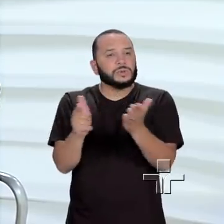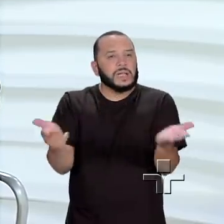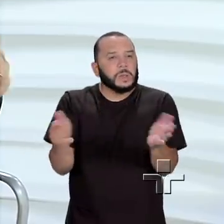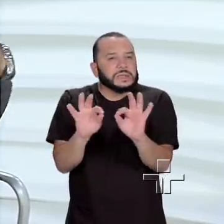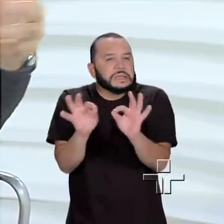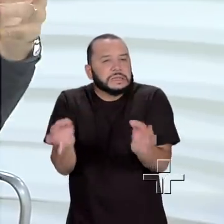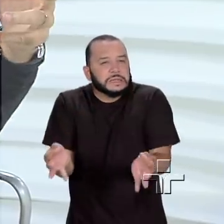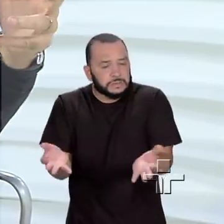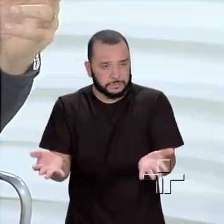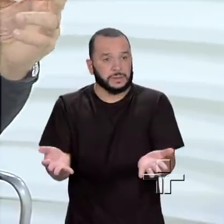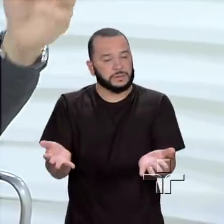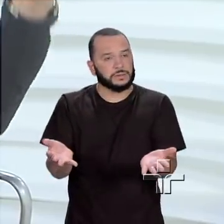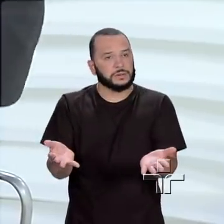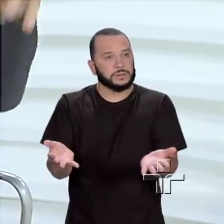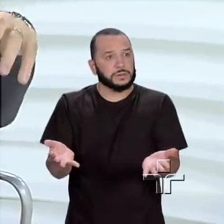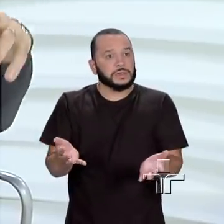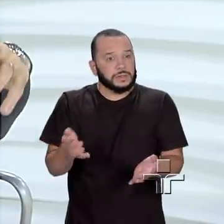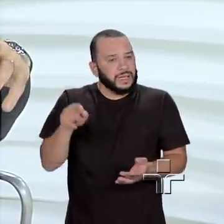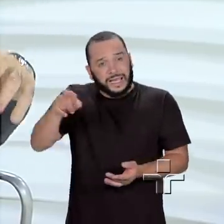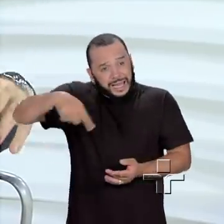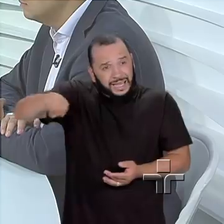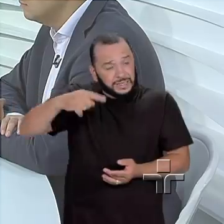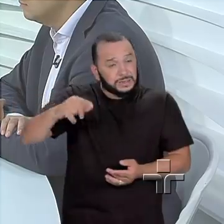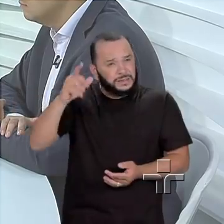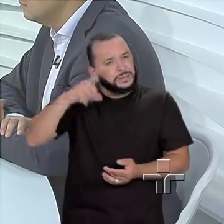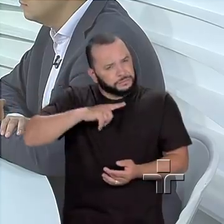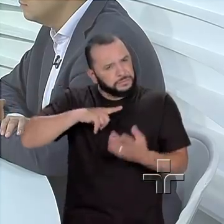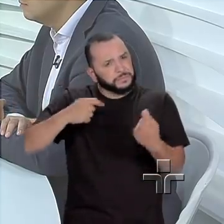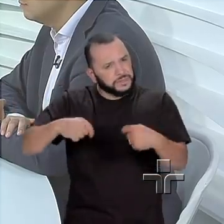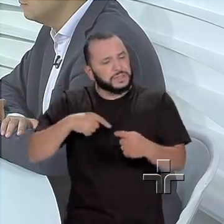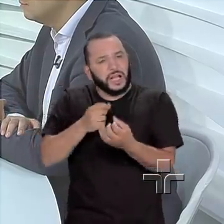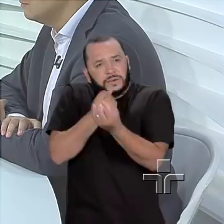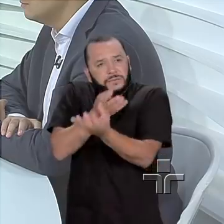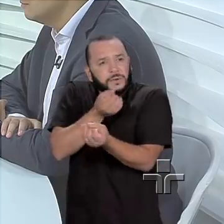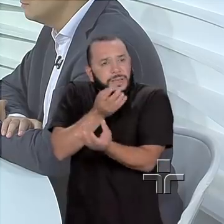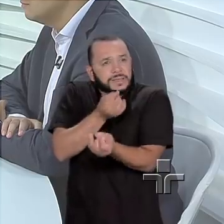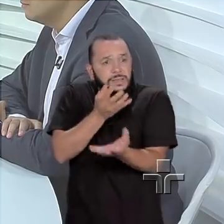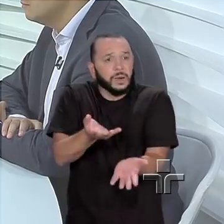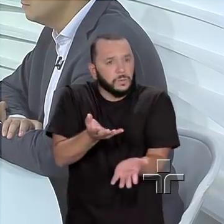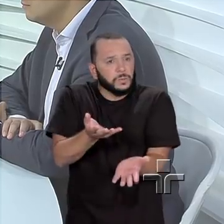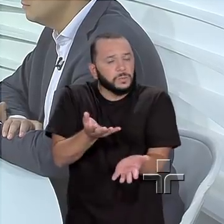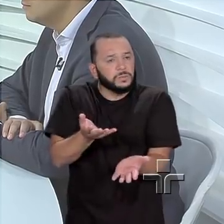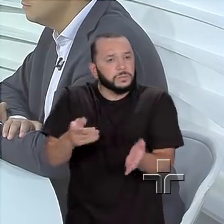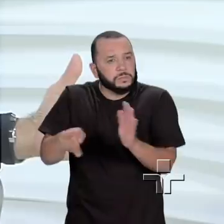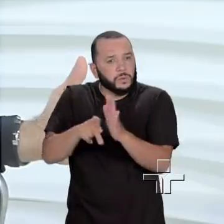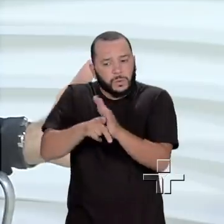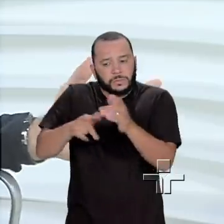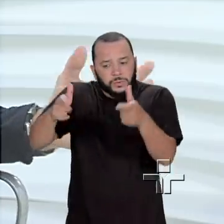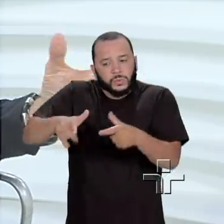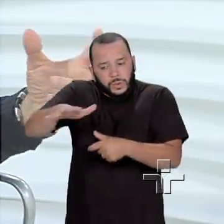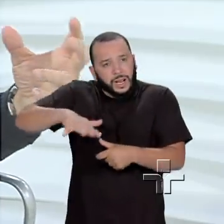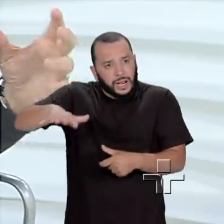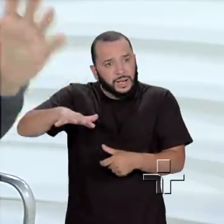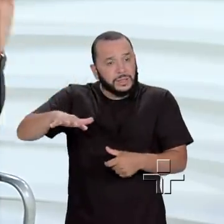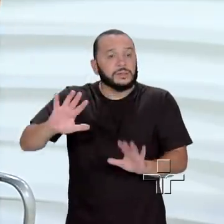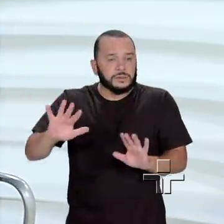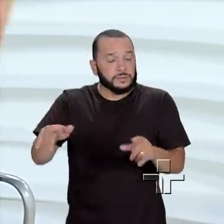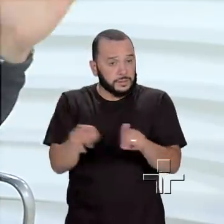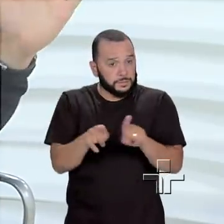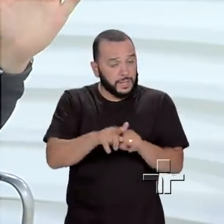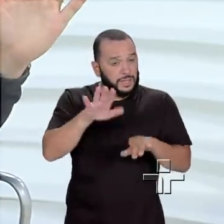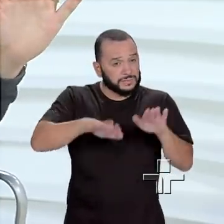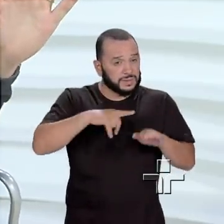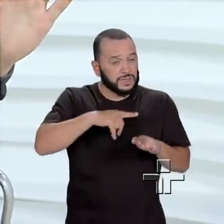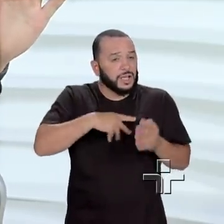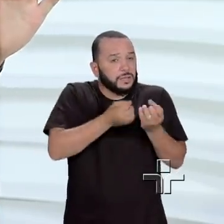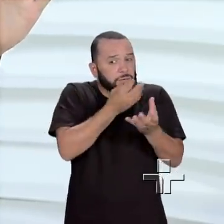dependia da inexistência de informação sobre o bairro em sistemas de informação que são globais. Não é? Então, a gente está num período